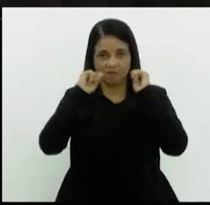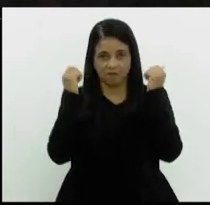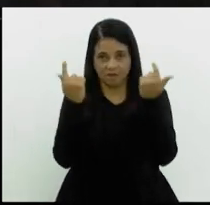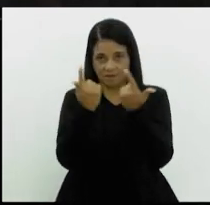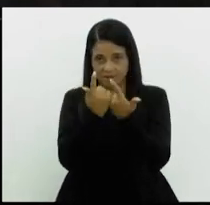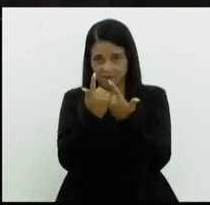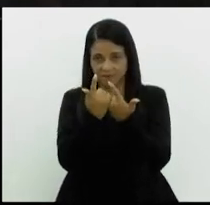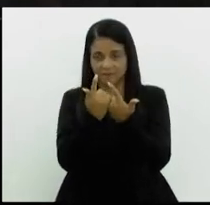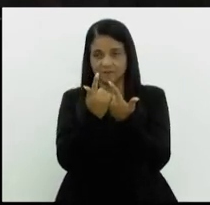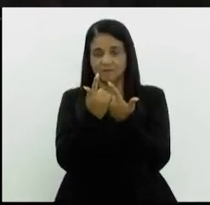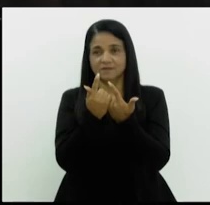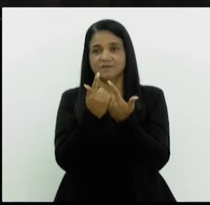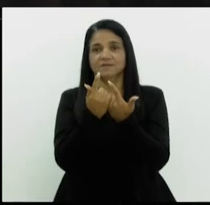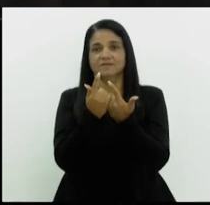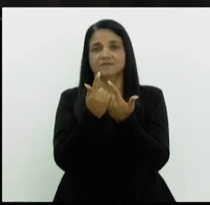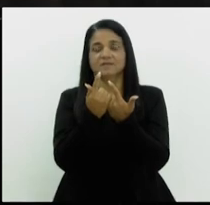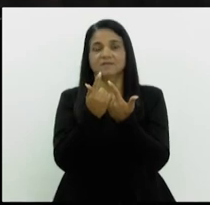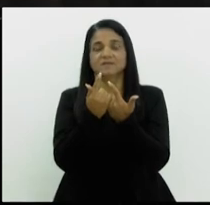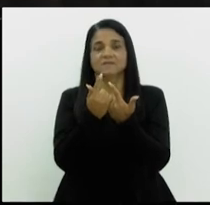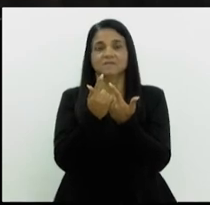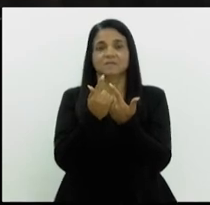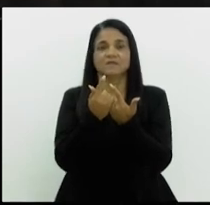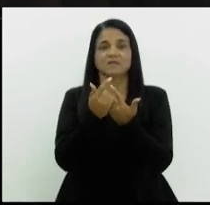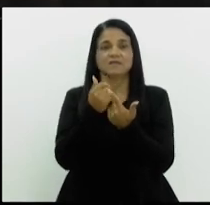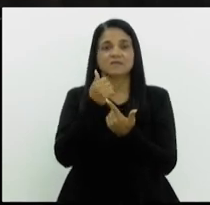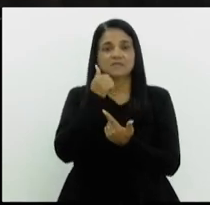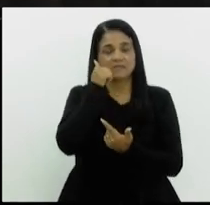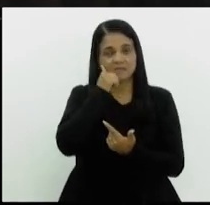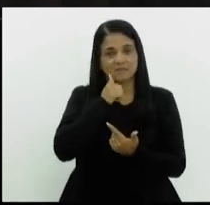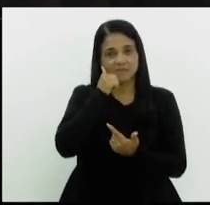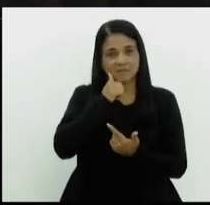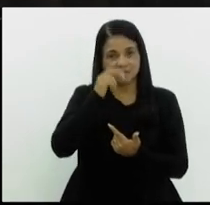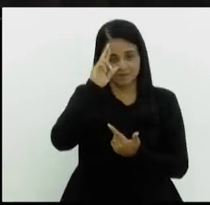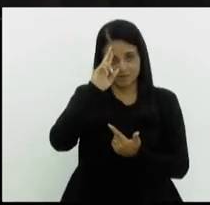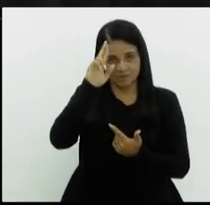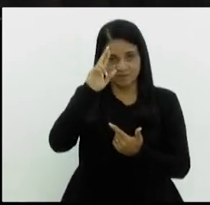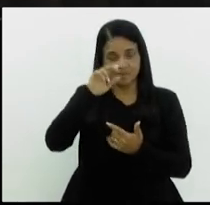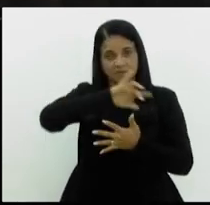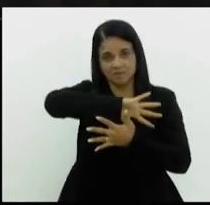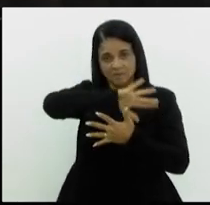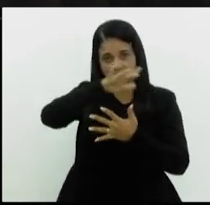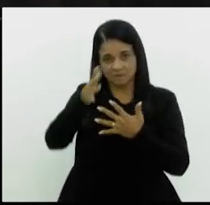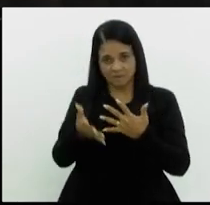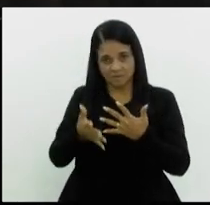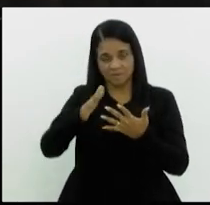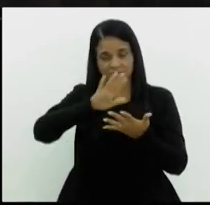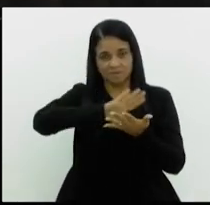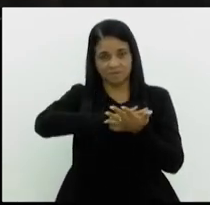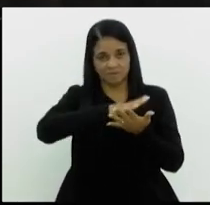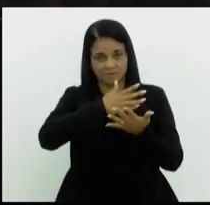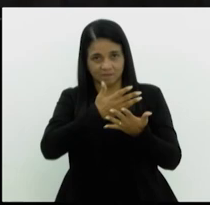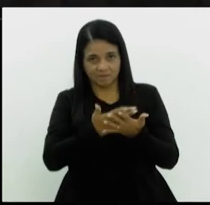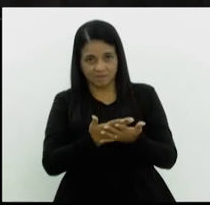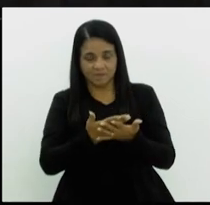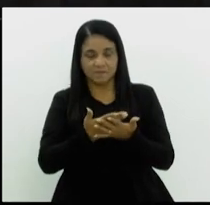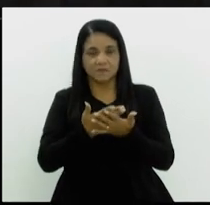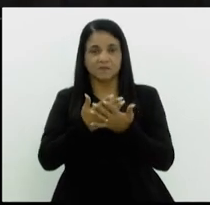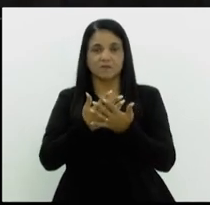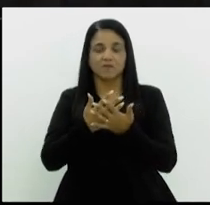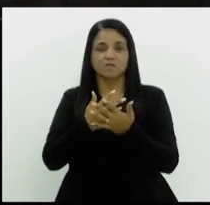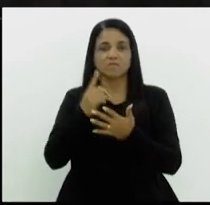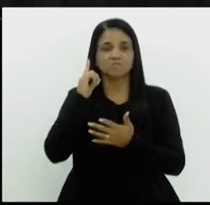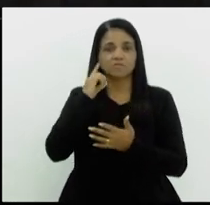Alerj e senhora intérprete da língua de Libras, que leva a